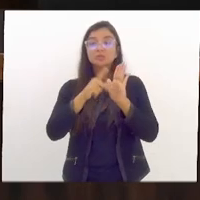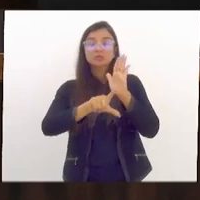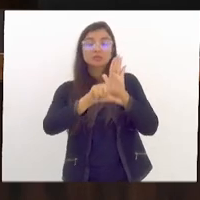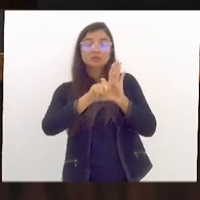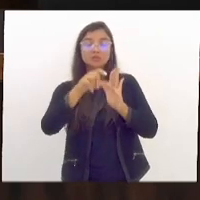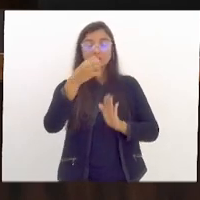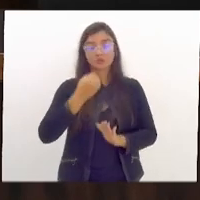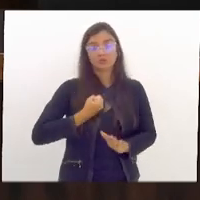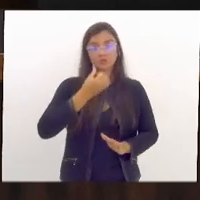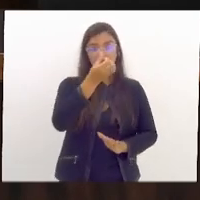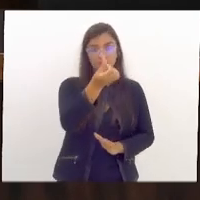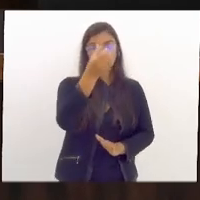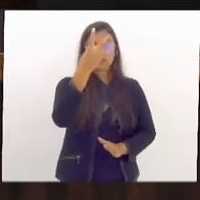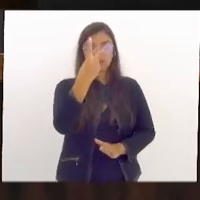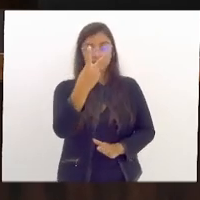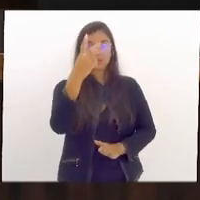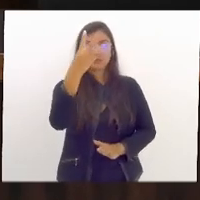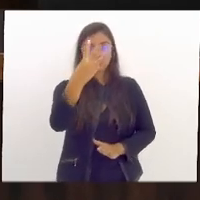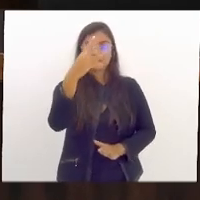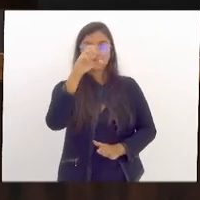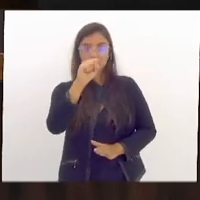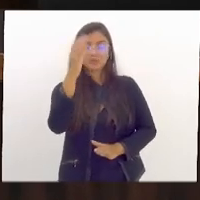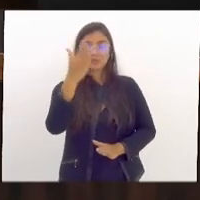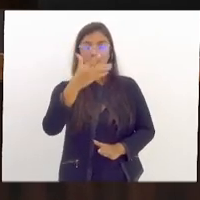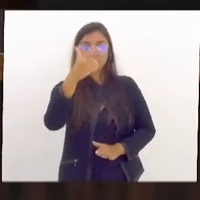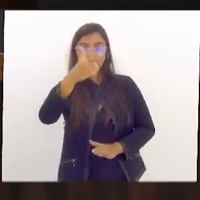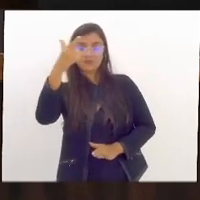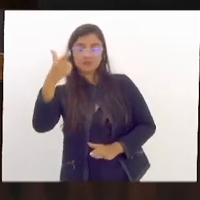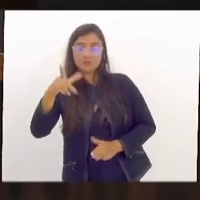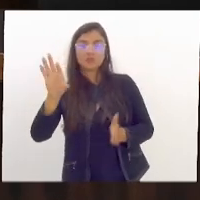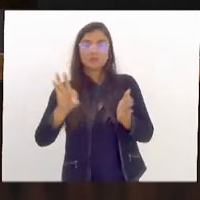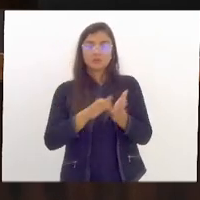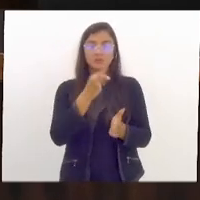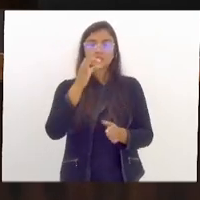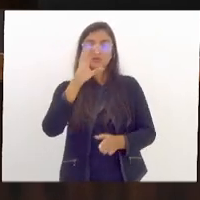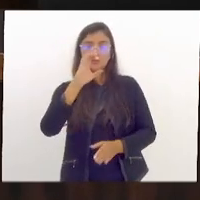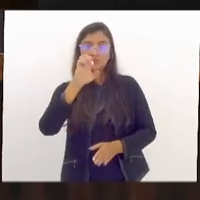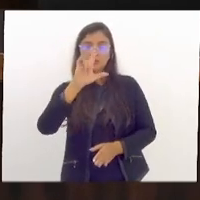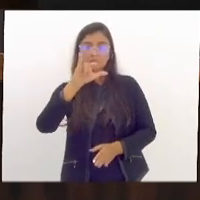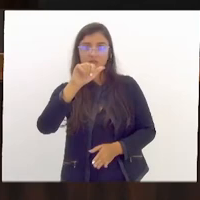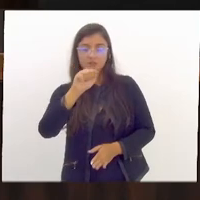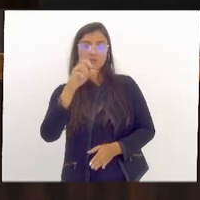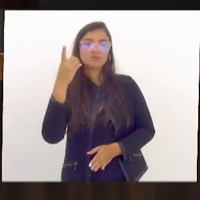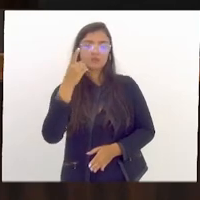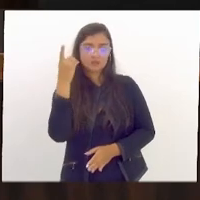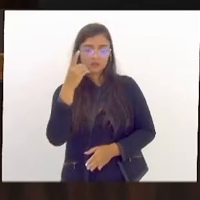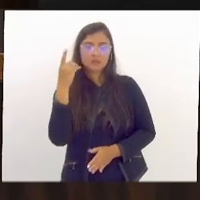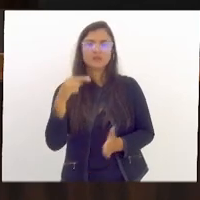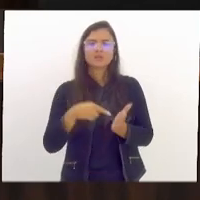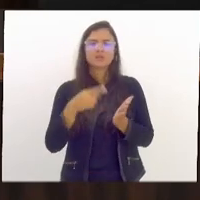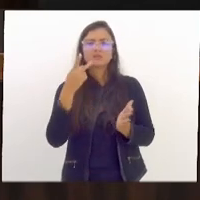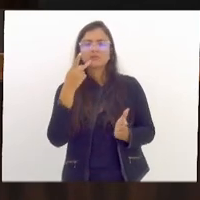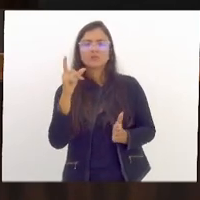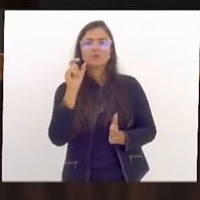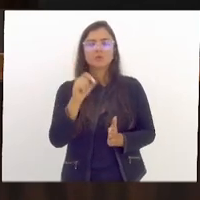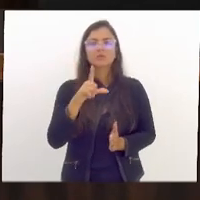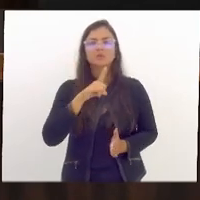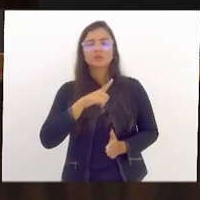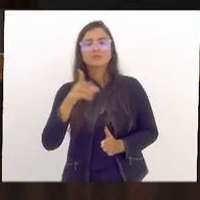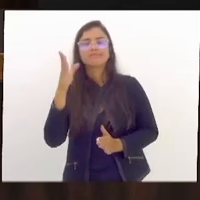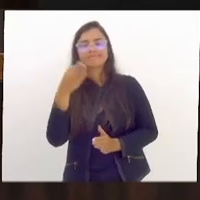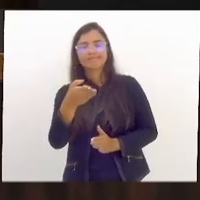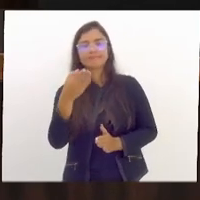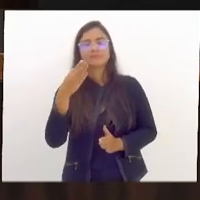número 6238, de 22, de autoria da deputada Célio Jordão, que fica considerado o título de utilidade